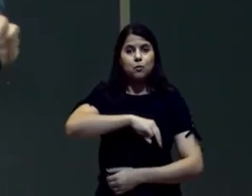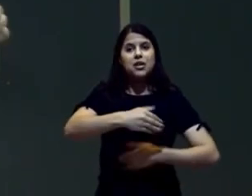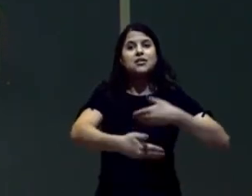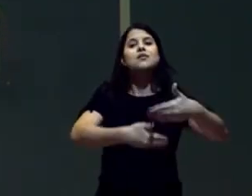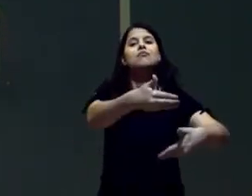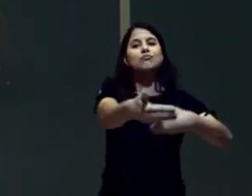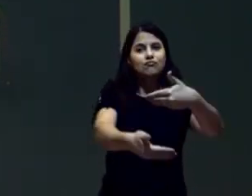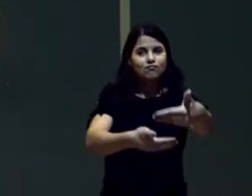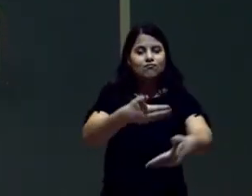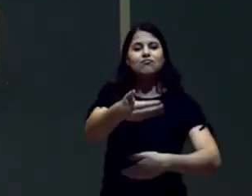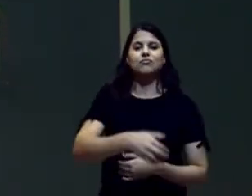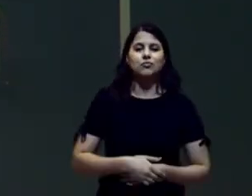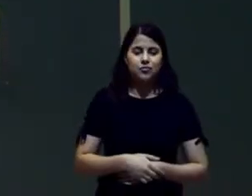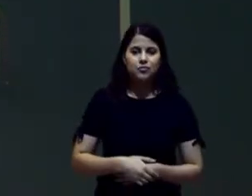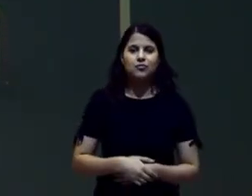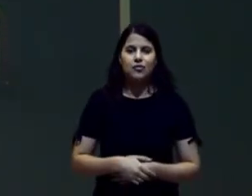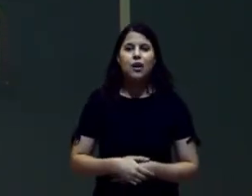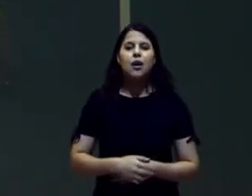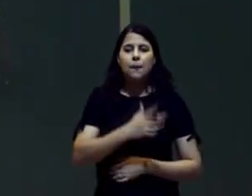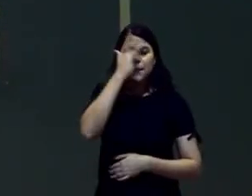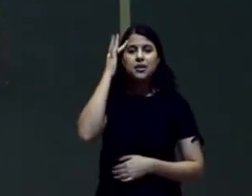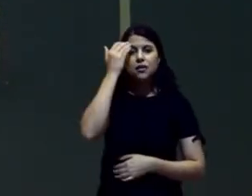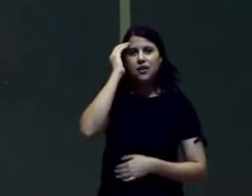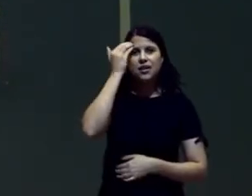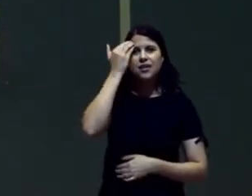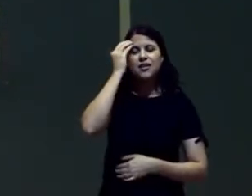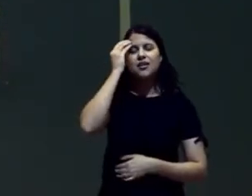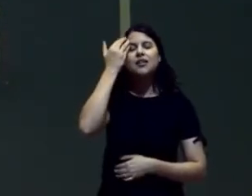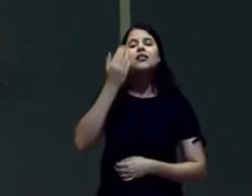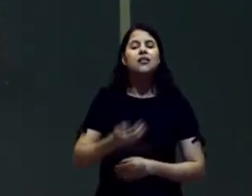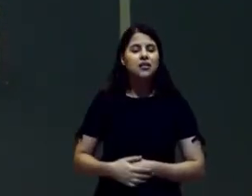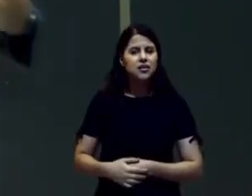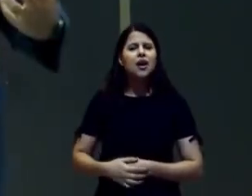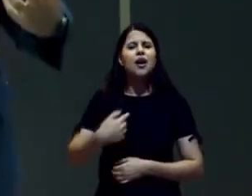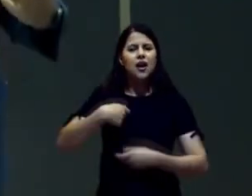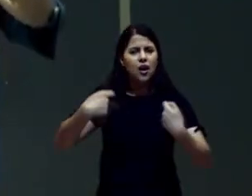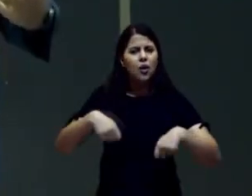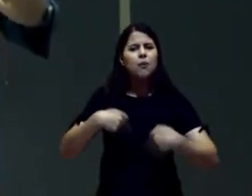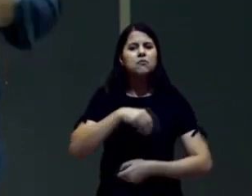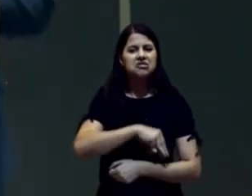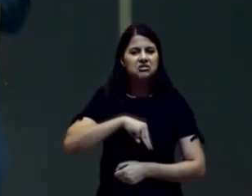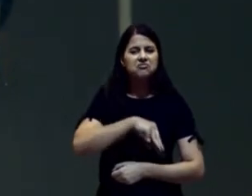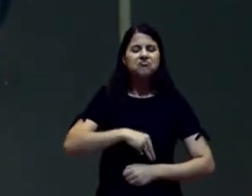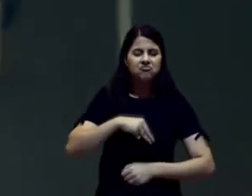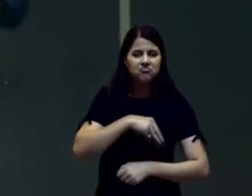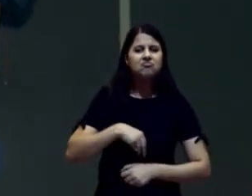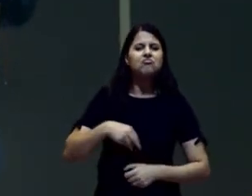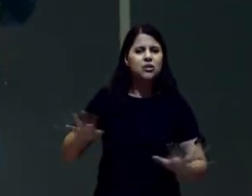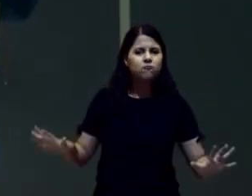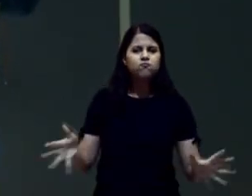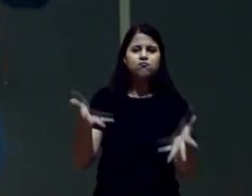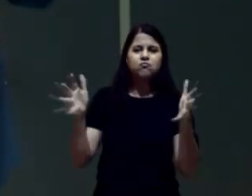depende de pessoas que abram uma carta e encontrem nela o que Paulo disse no capítulo 2, versículo 3: participe